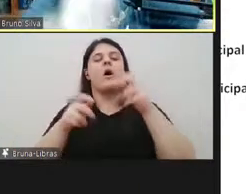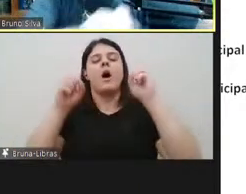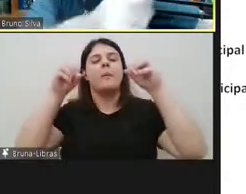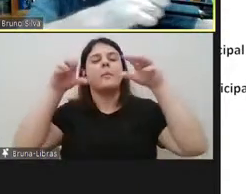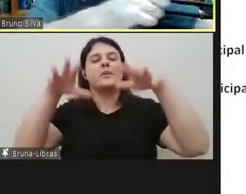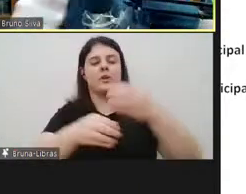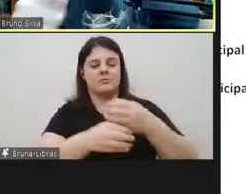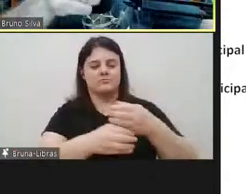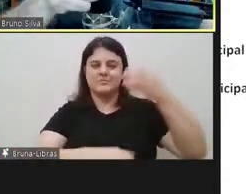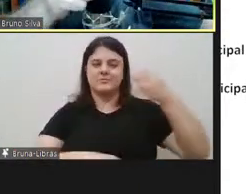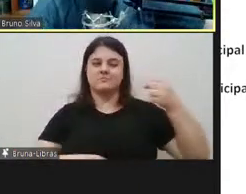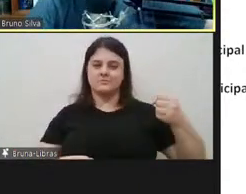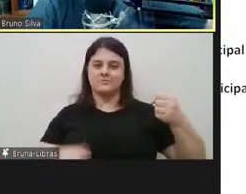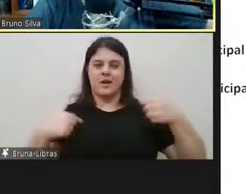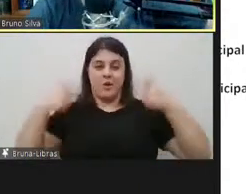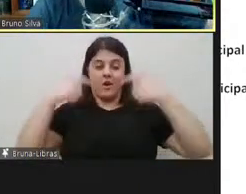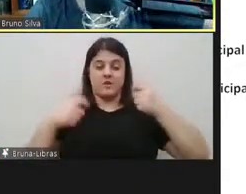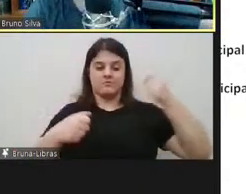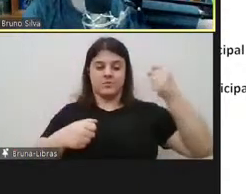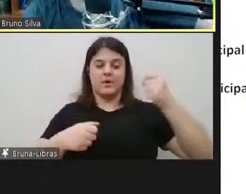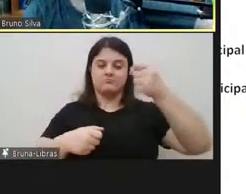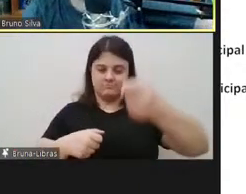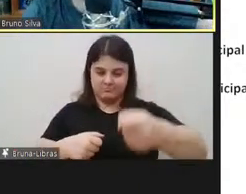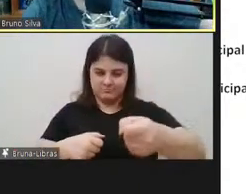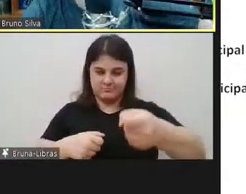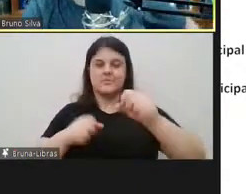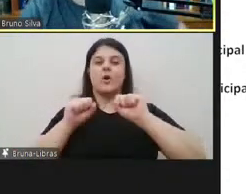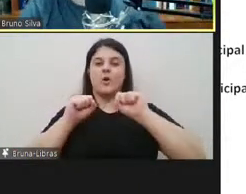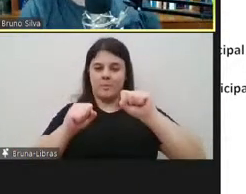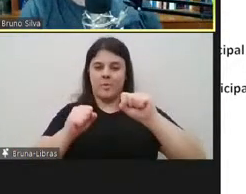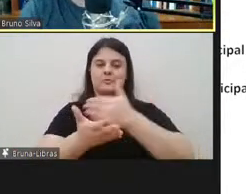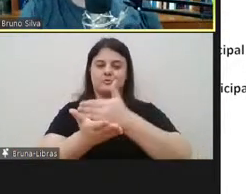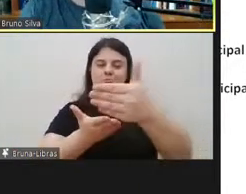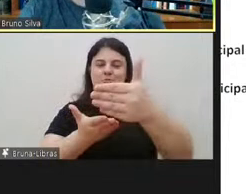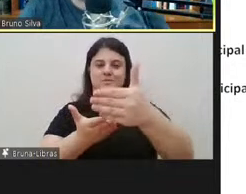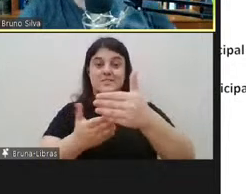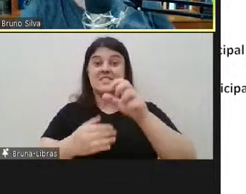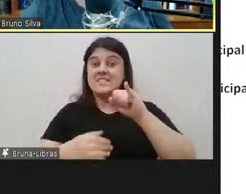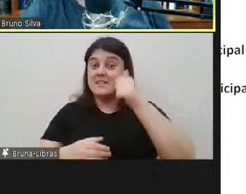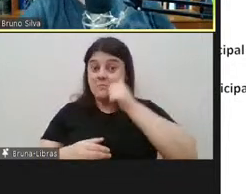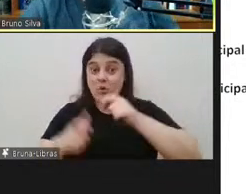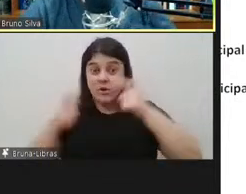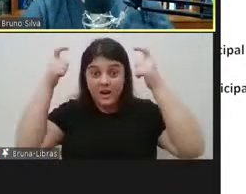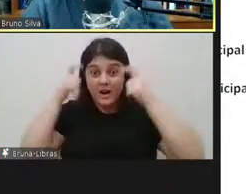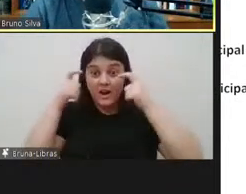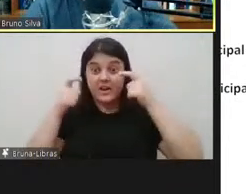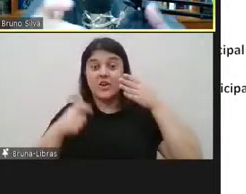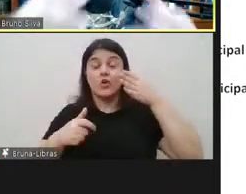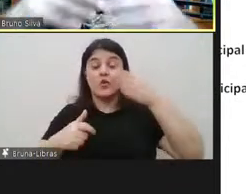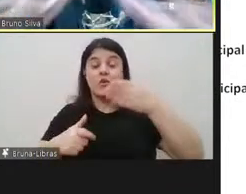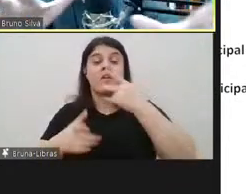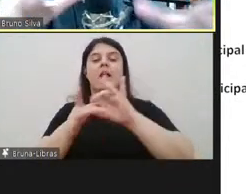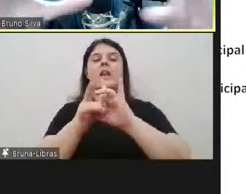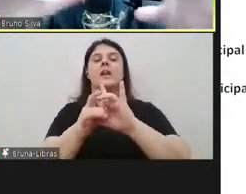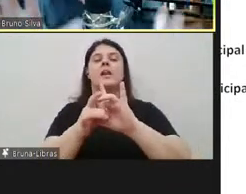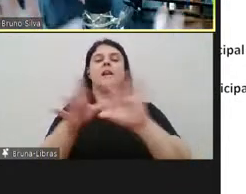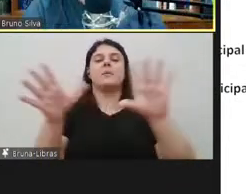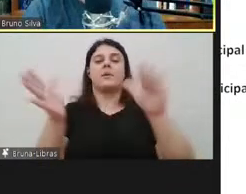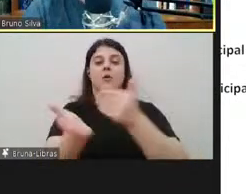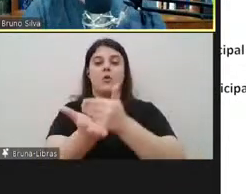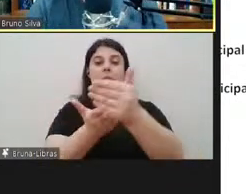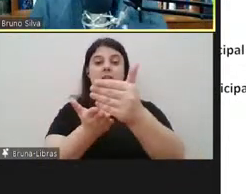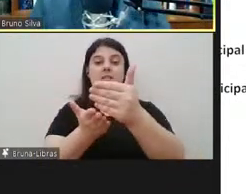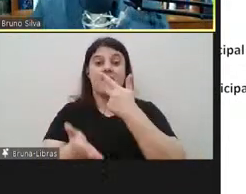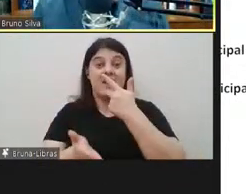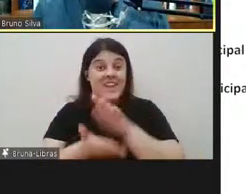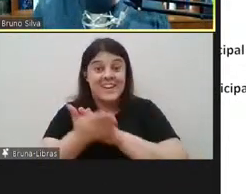centro dela lá e fala legal então a partir de agora pode começar o governo enquanto a rainha não vai lá e não pode com Já começou o jogo